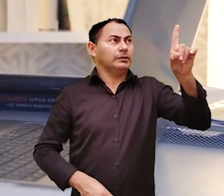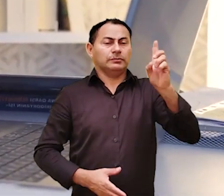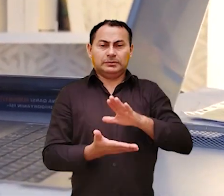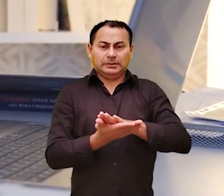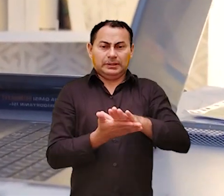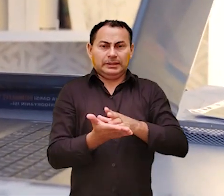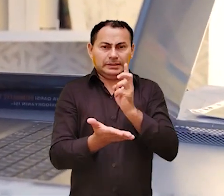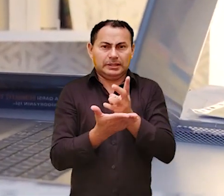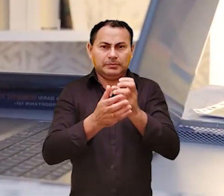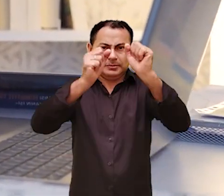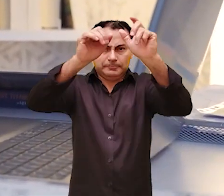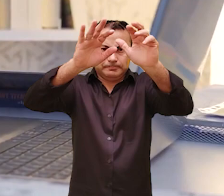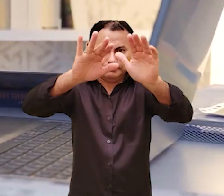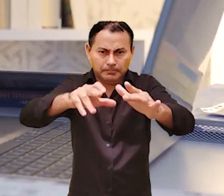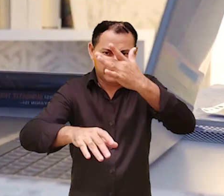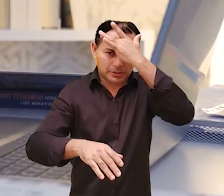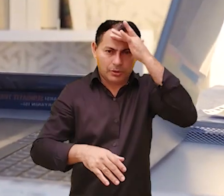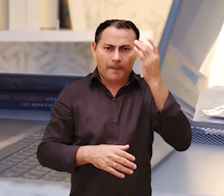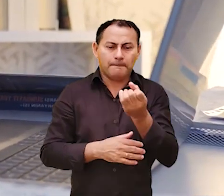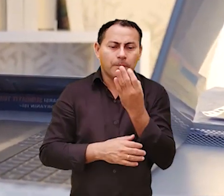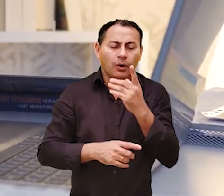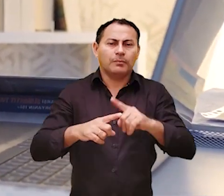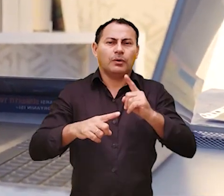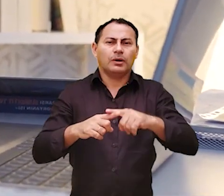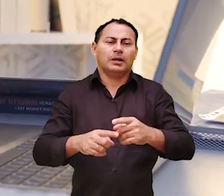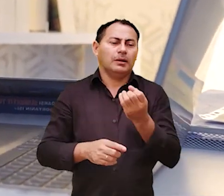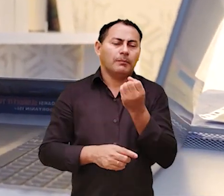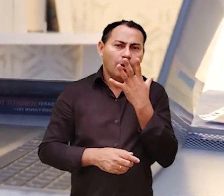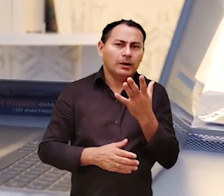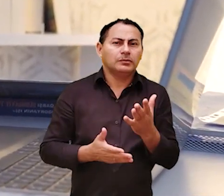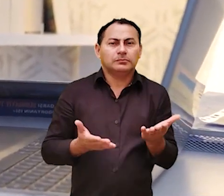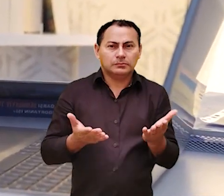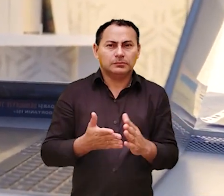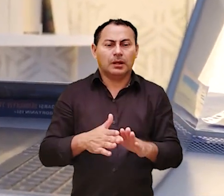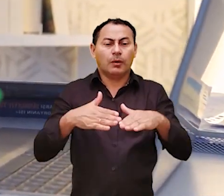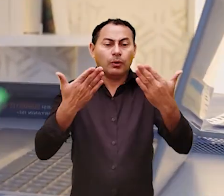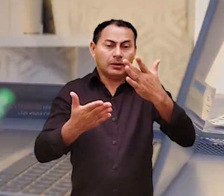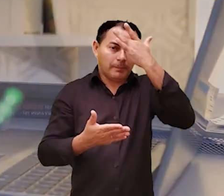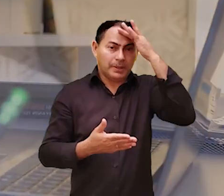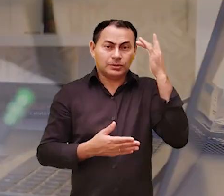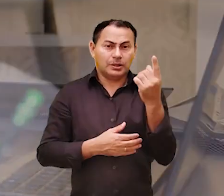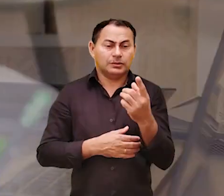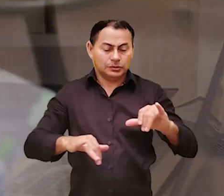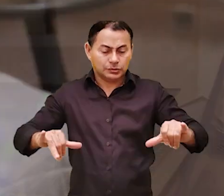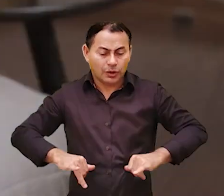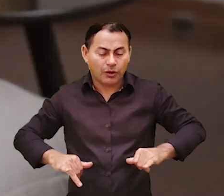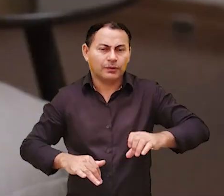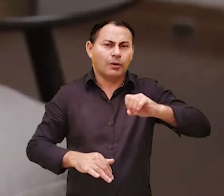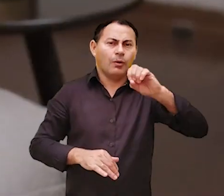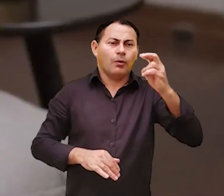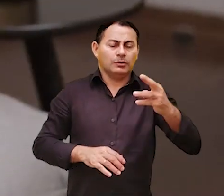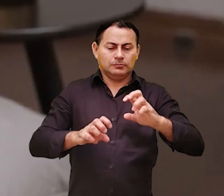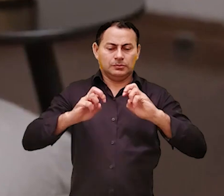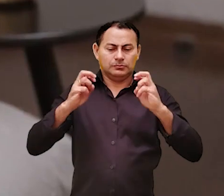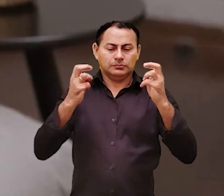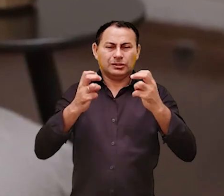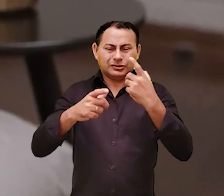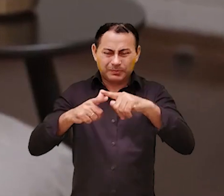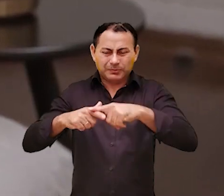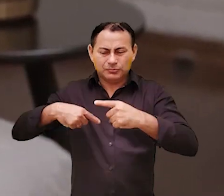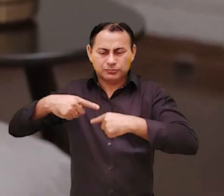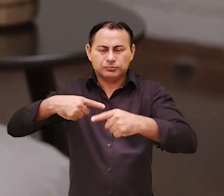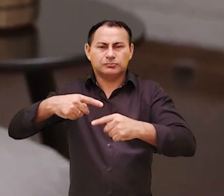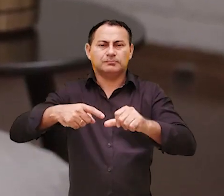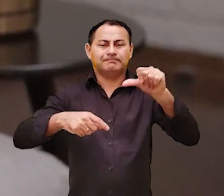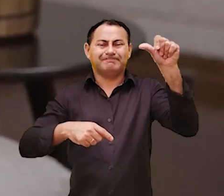nem sempre vai abençoar as pessoas boas, porque elas são boas. Quando uma pessoa sofre ou quando seu banquete